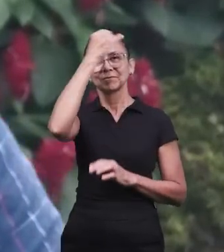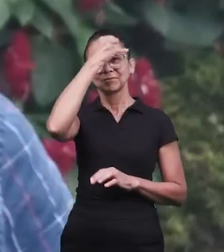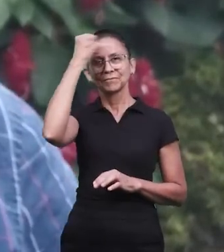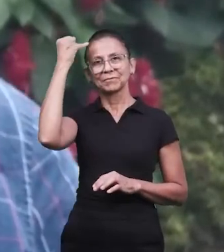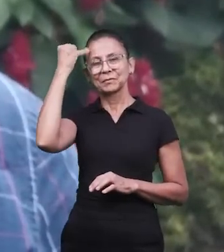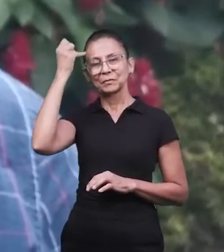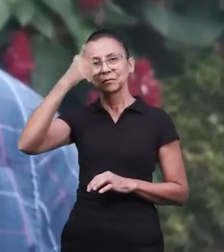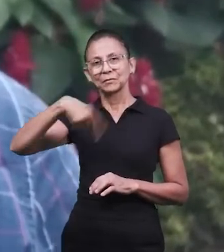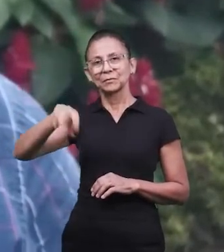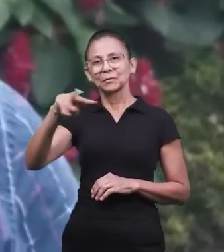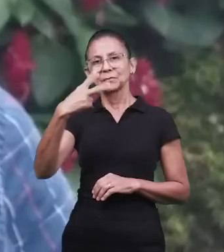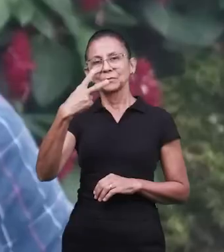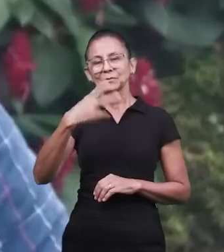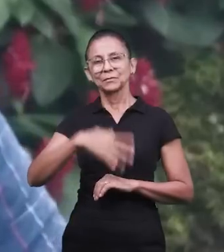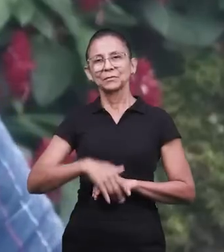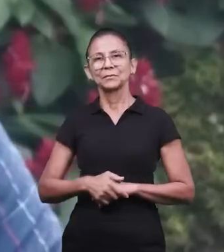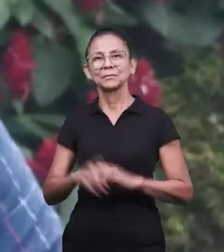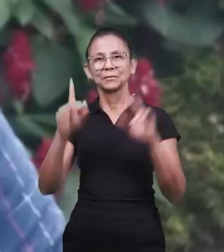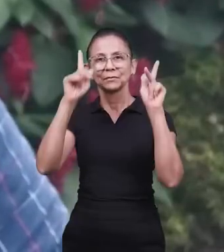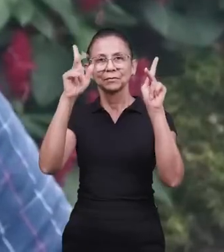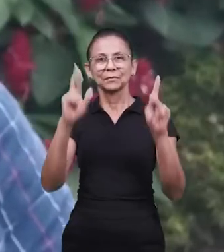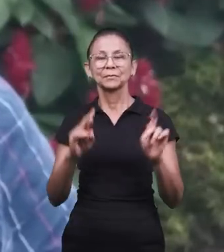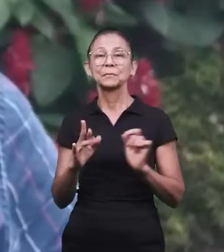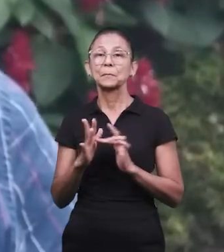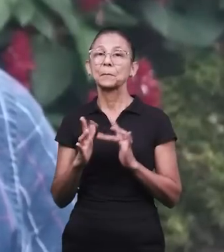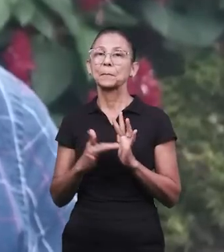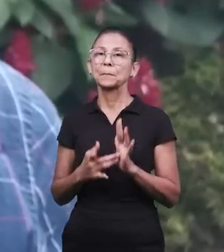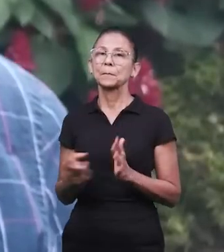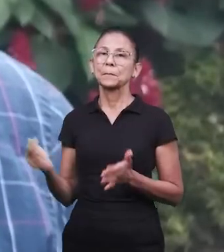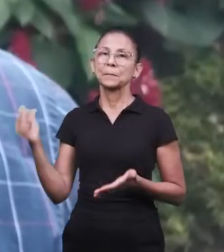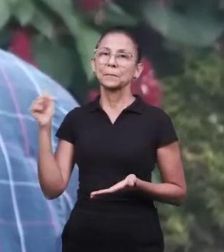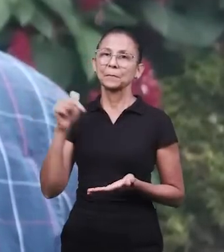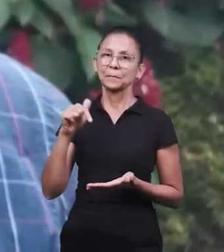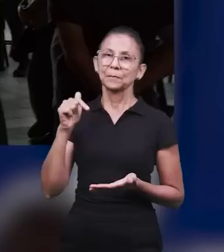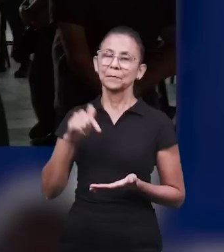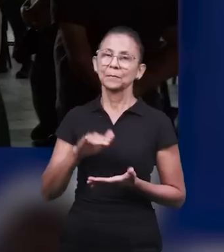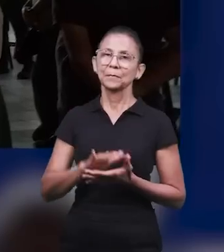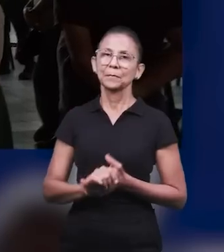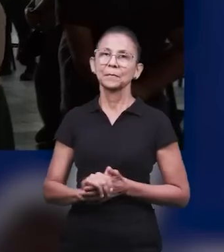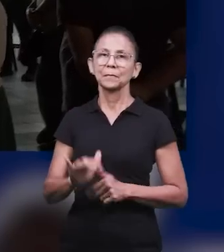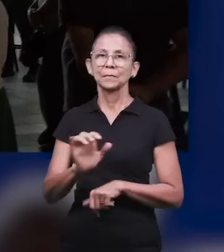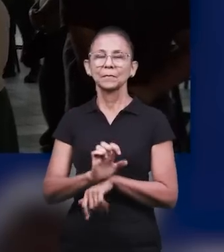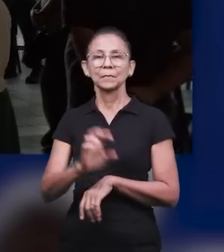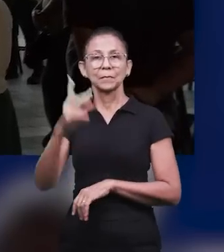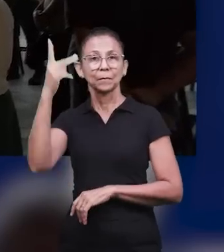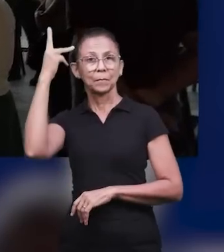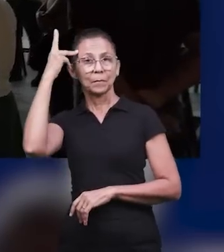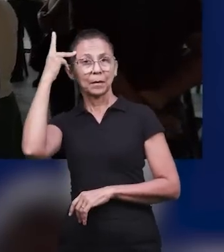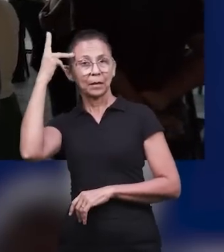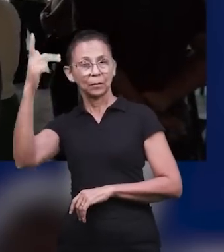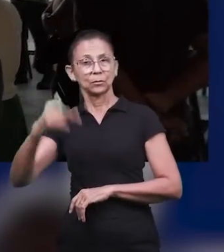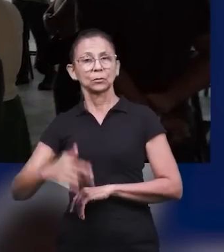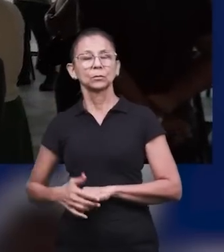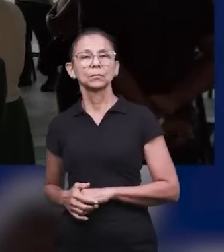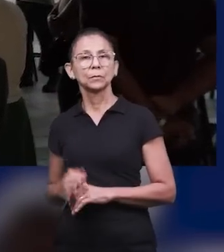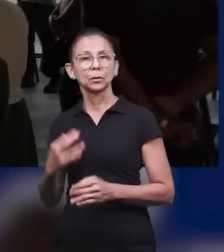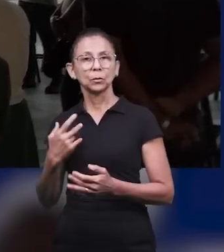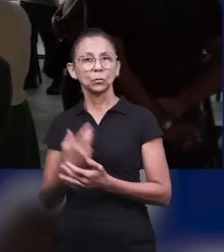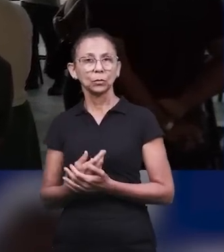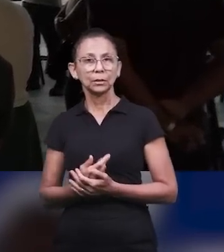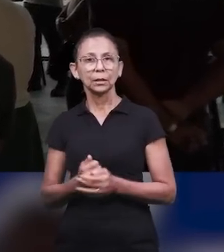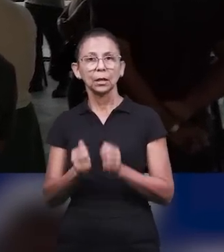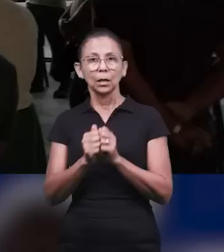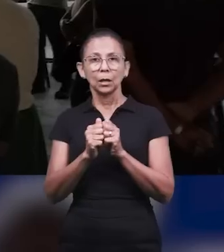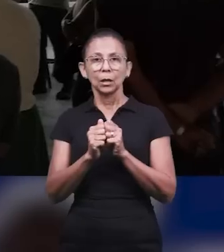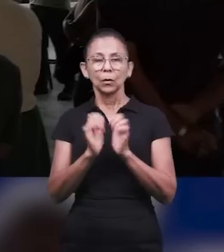que assistem o Manaim News com a paz do Senhor Jesus. Estamos aqui no Manaim de Queluz, em São Paulo, onde tem sido realizado um mutirão